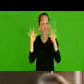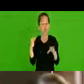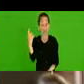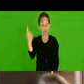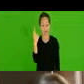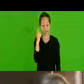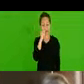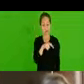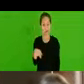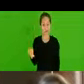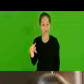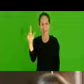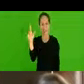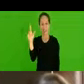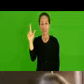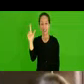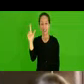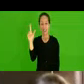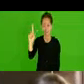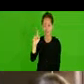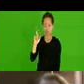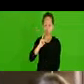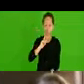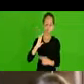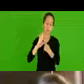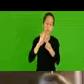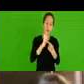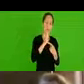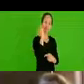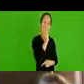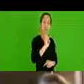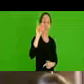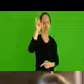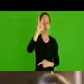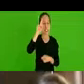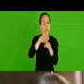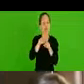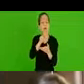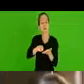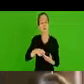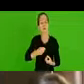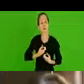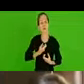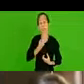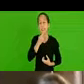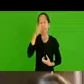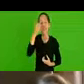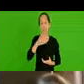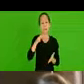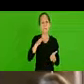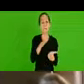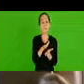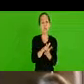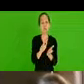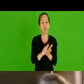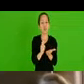literatura que trazia as crônicas de Drummond toda sexta-feira publicada no Jornal do Brasil